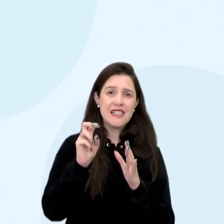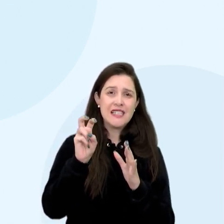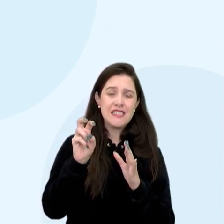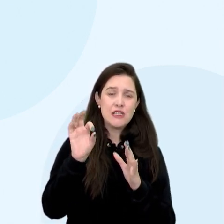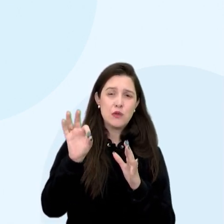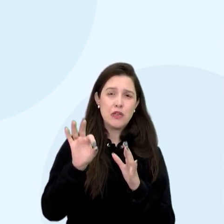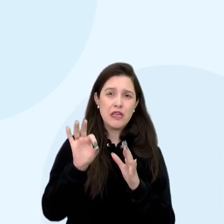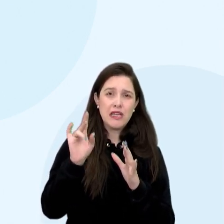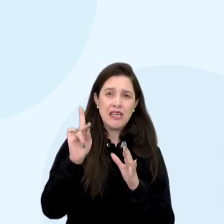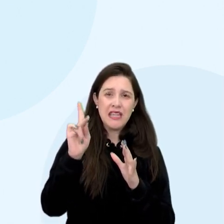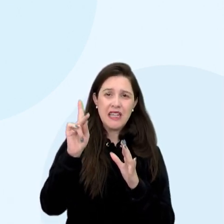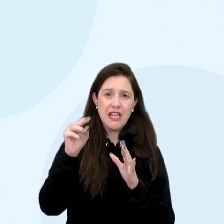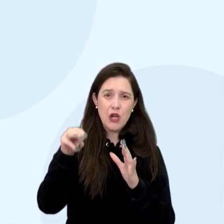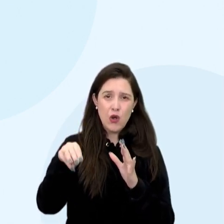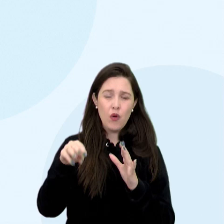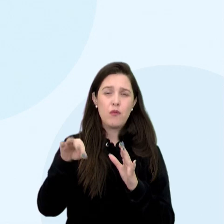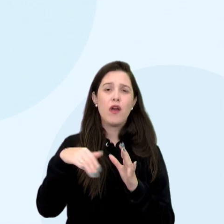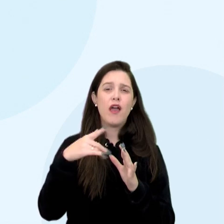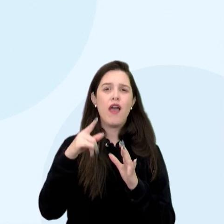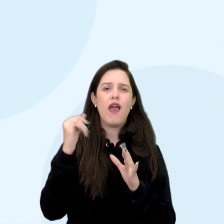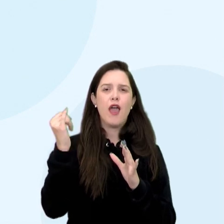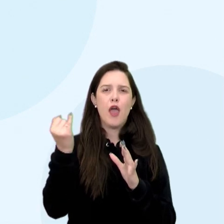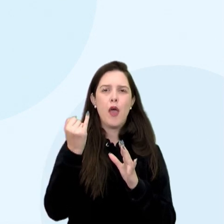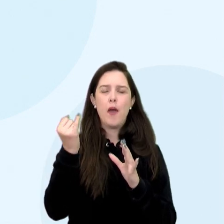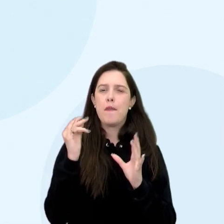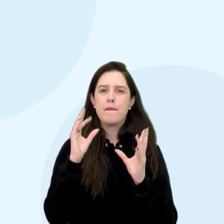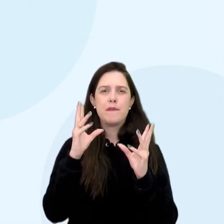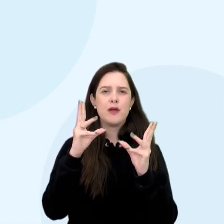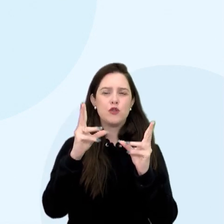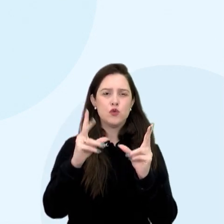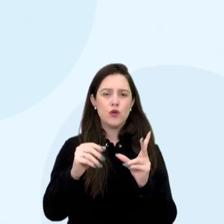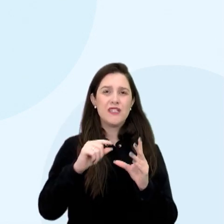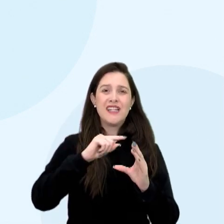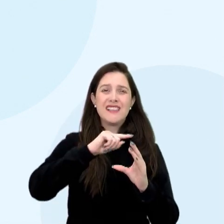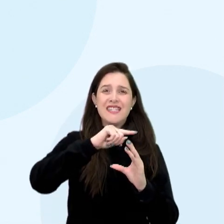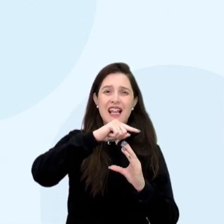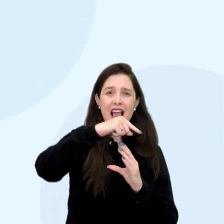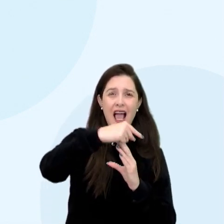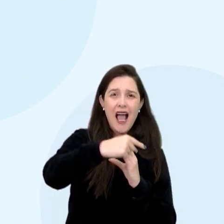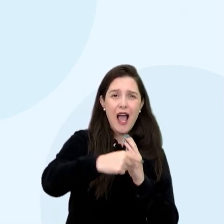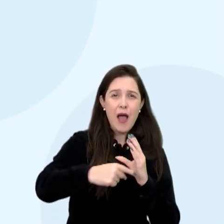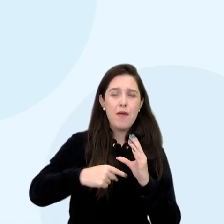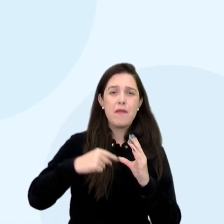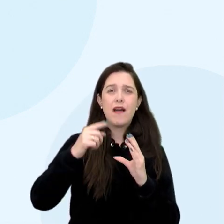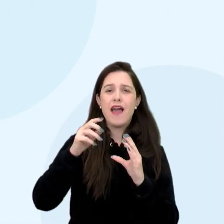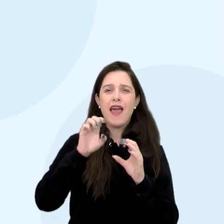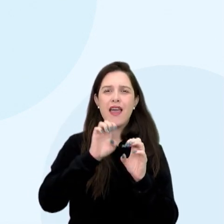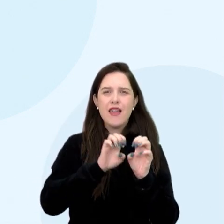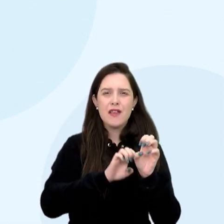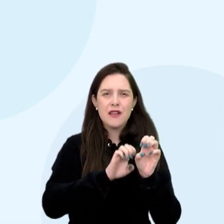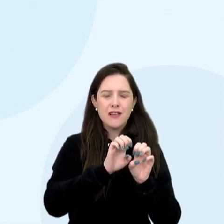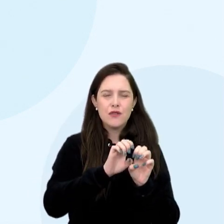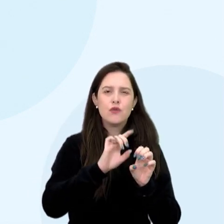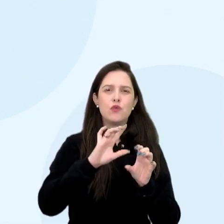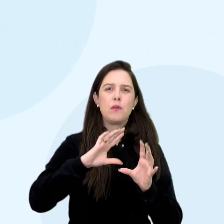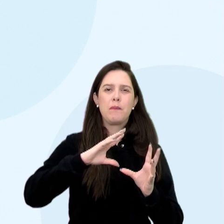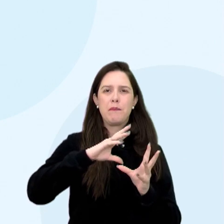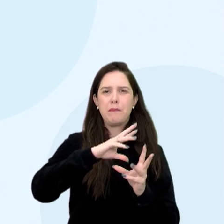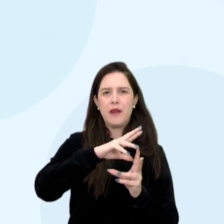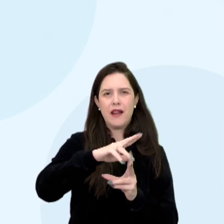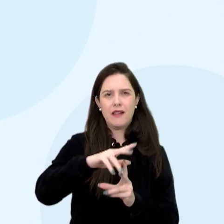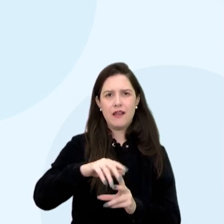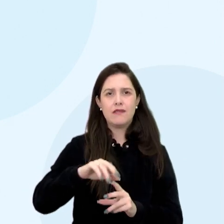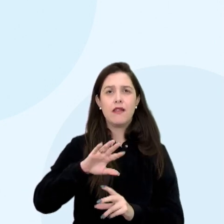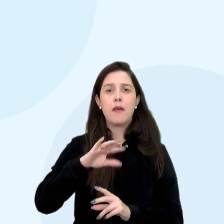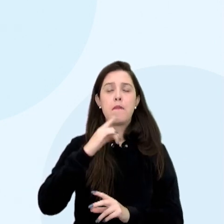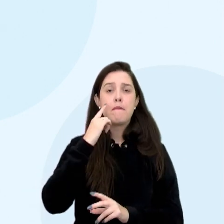é importante retratar isso aí. Então, de todas as camadas internas aí das estruturas do planeta, né, nós temos aí